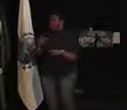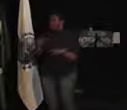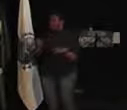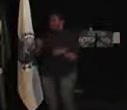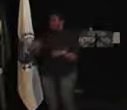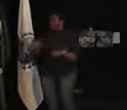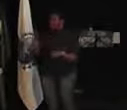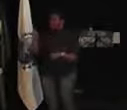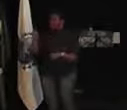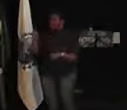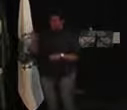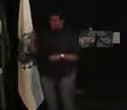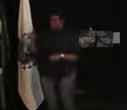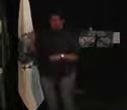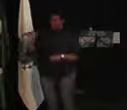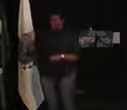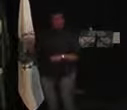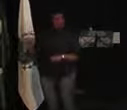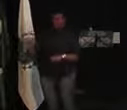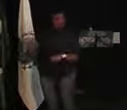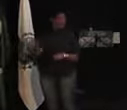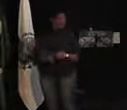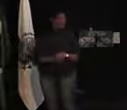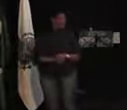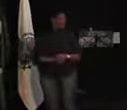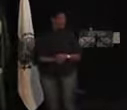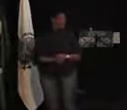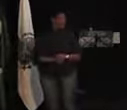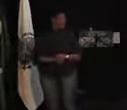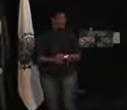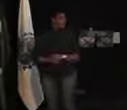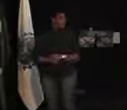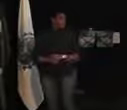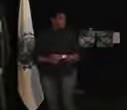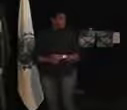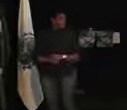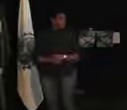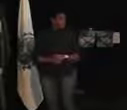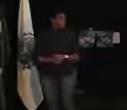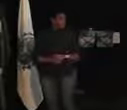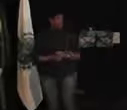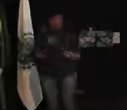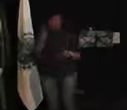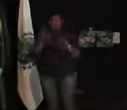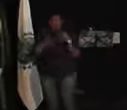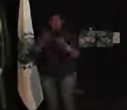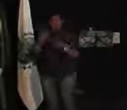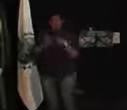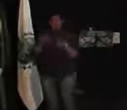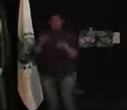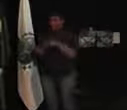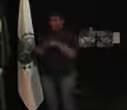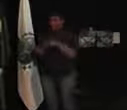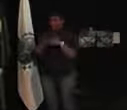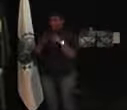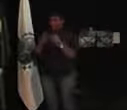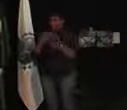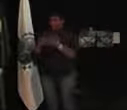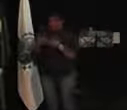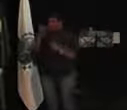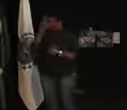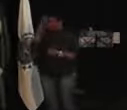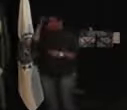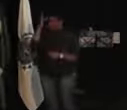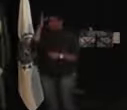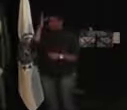E aí a gente não tem assim, eu não estou falando de uma personalidade qualquer. Eu